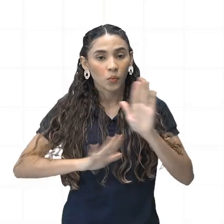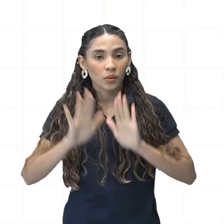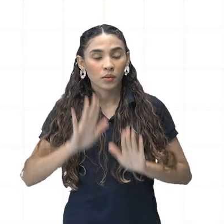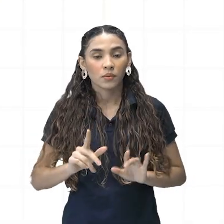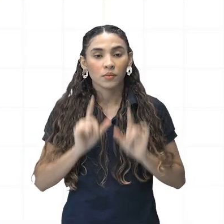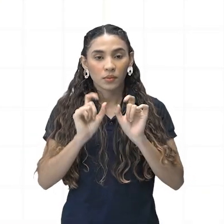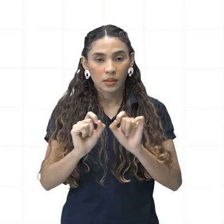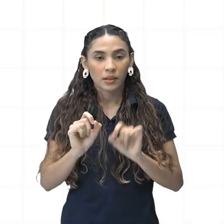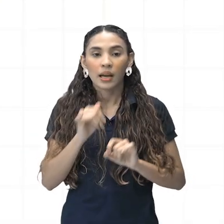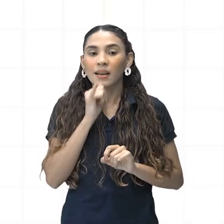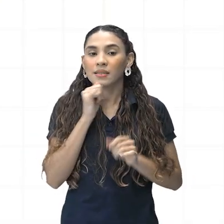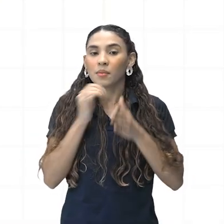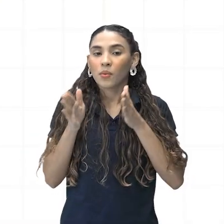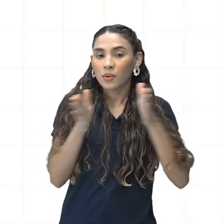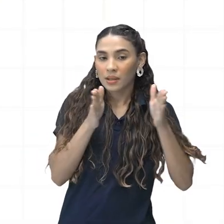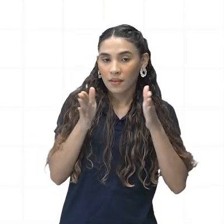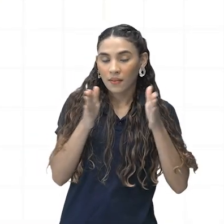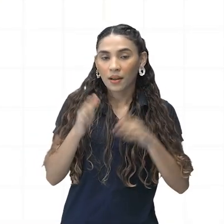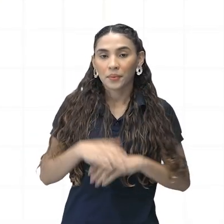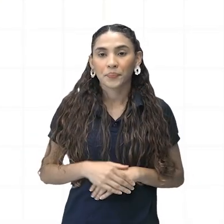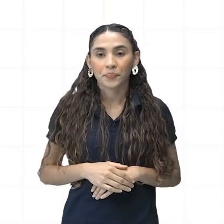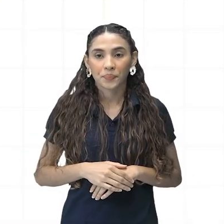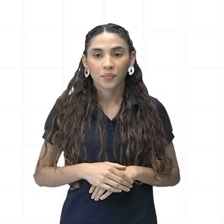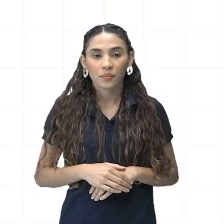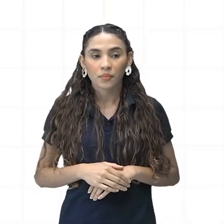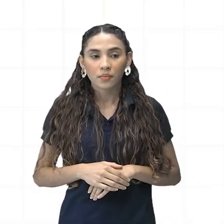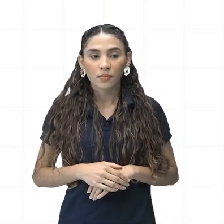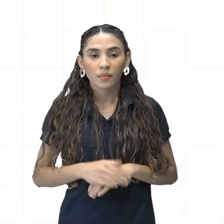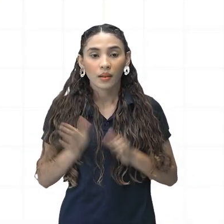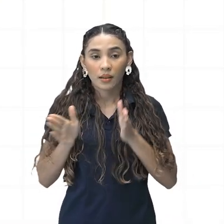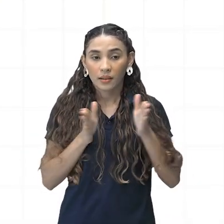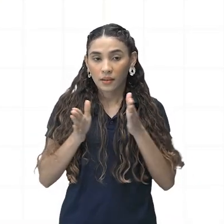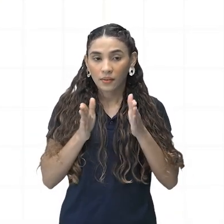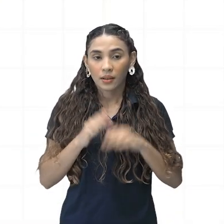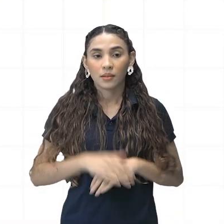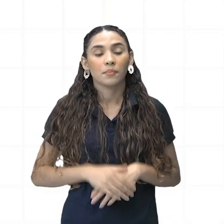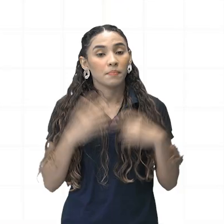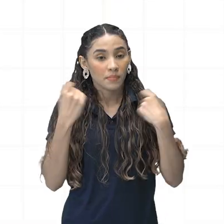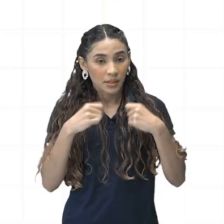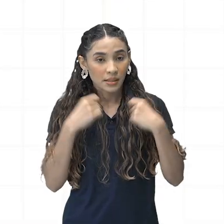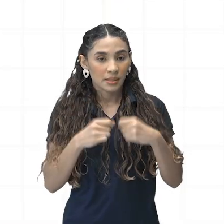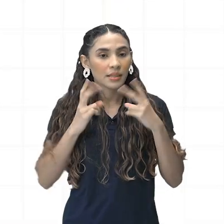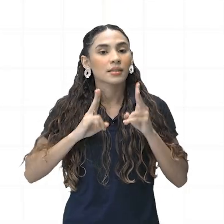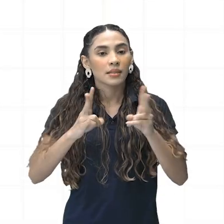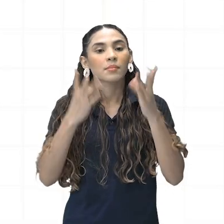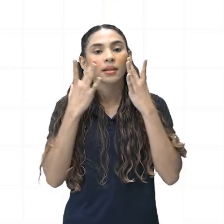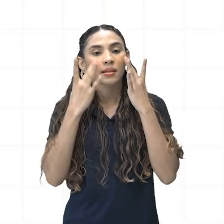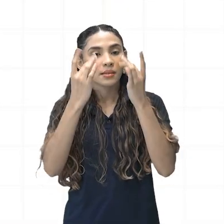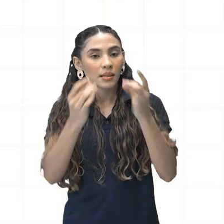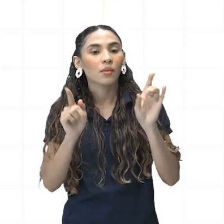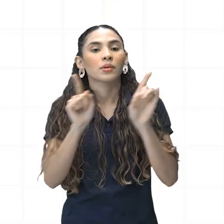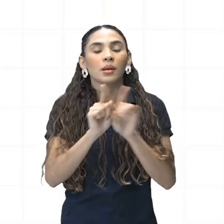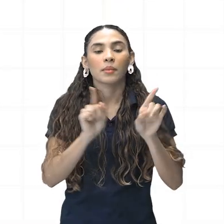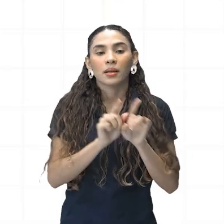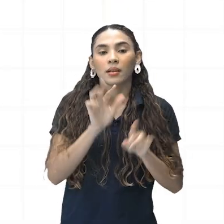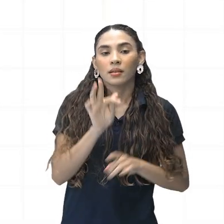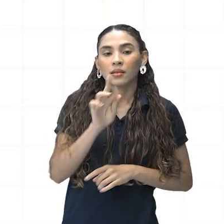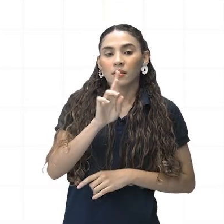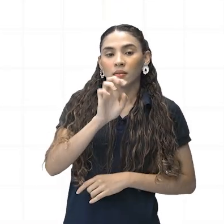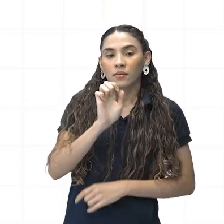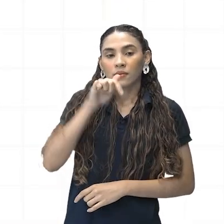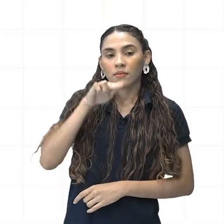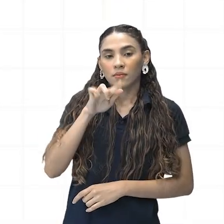cuidado com os intervalos, certo? Com os intervalos, eu tenho que tomar cuidado, e com as